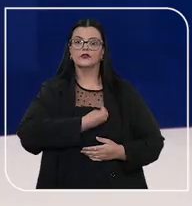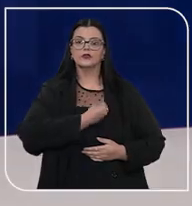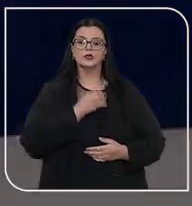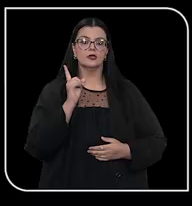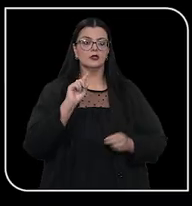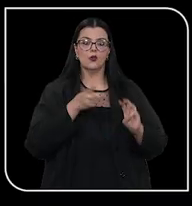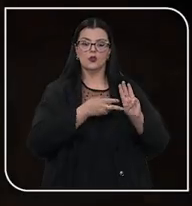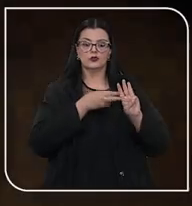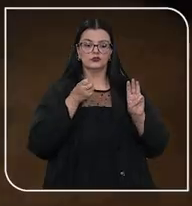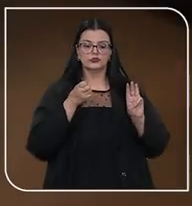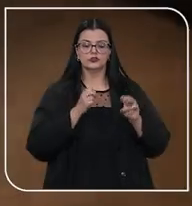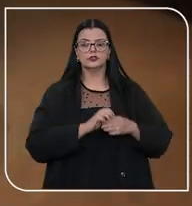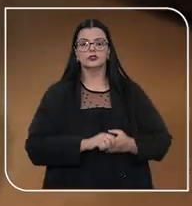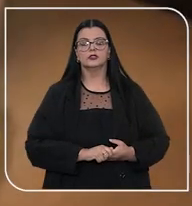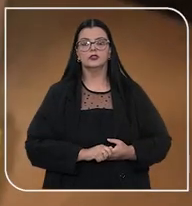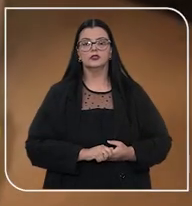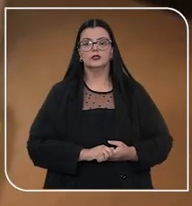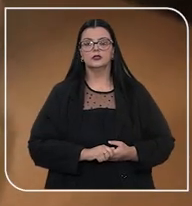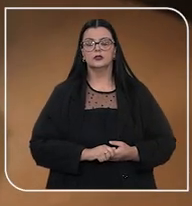na vida não indígena.